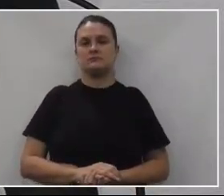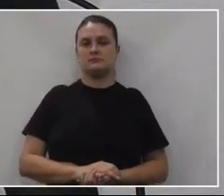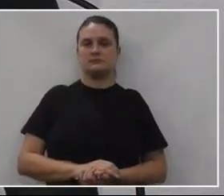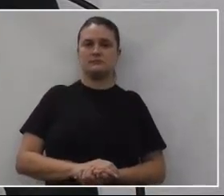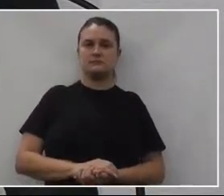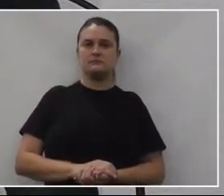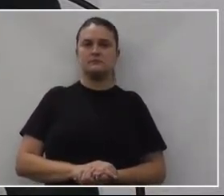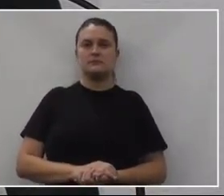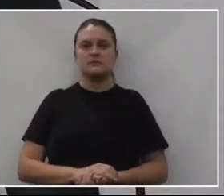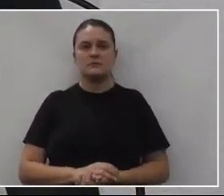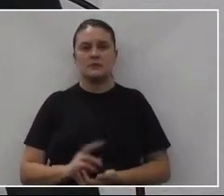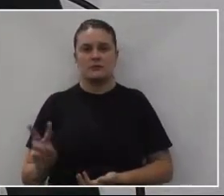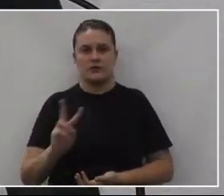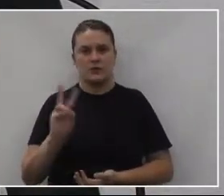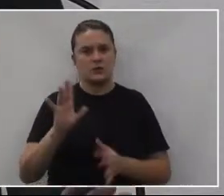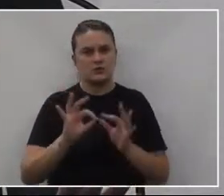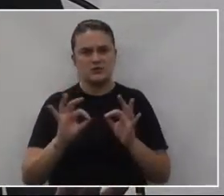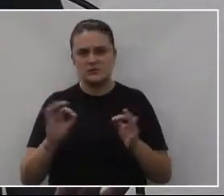vão sugerir.